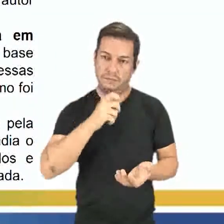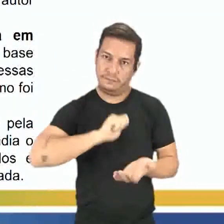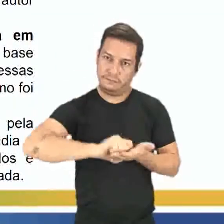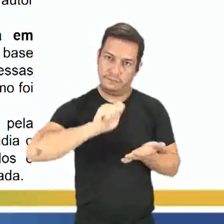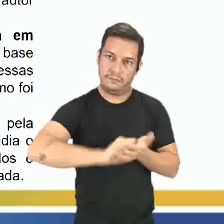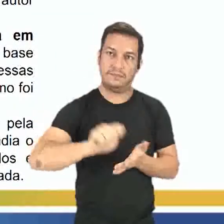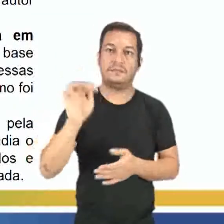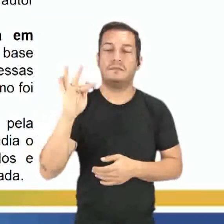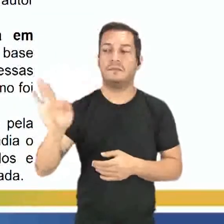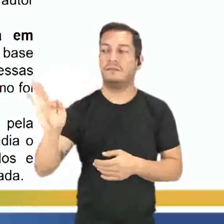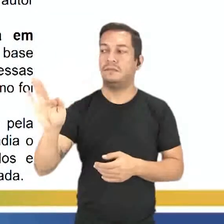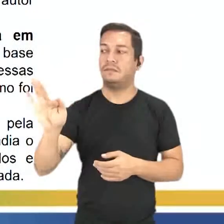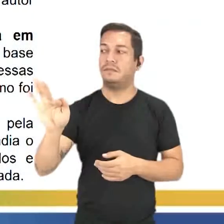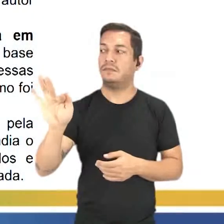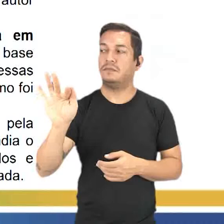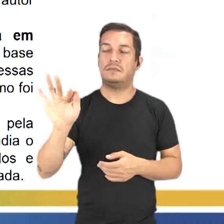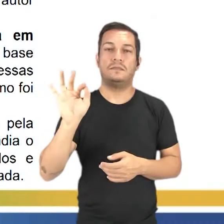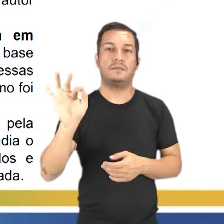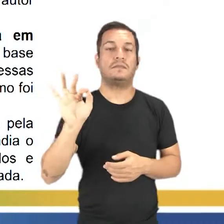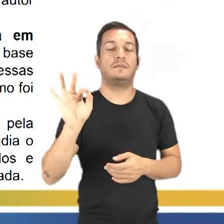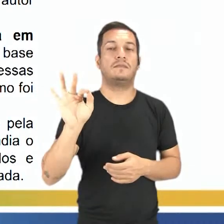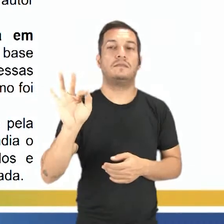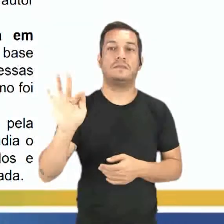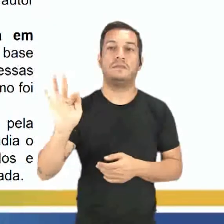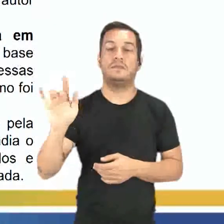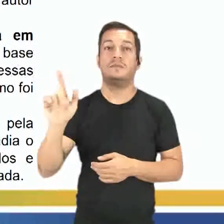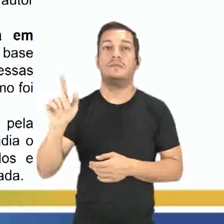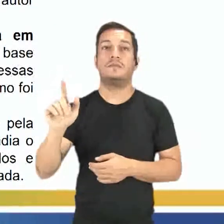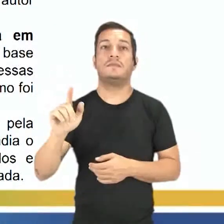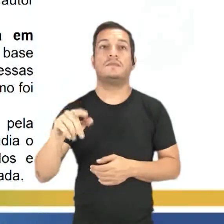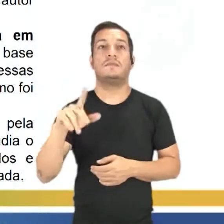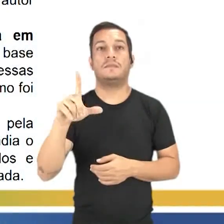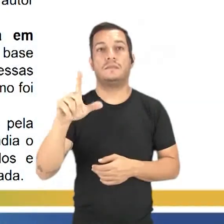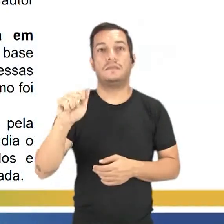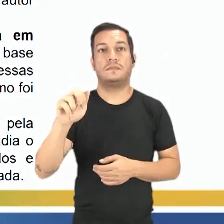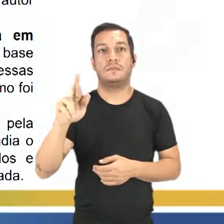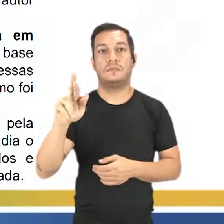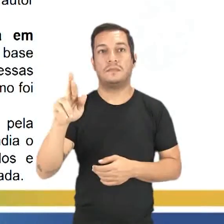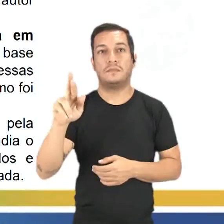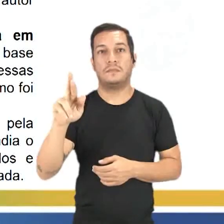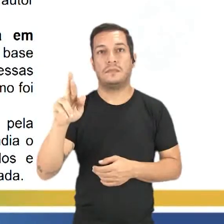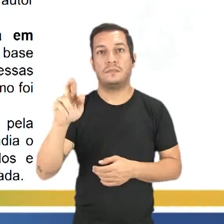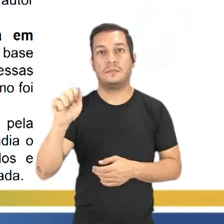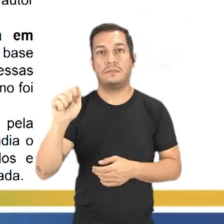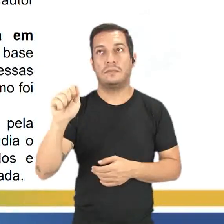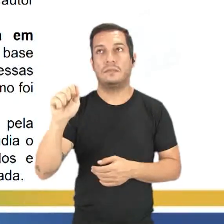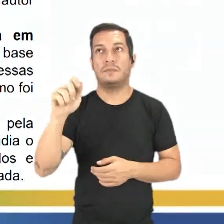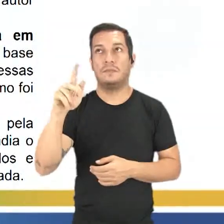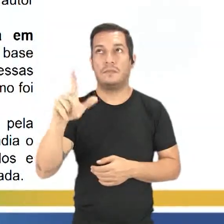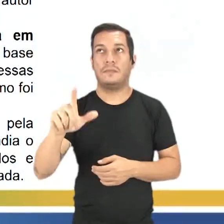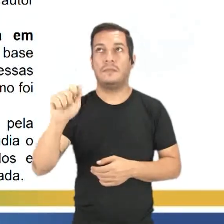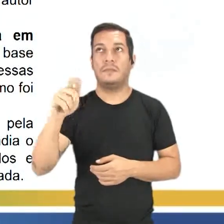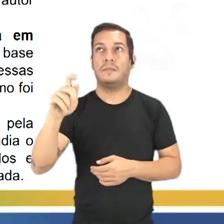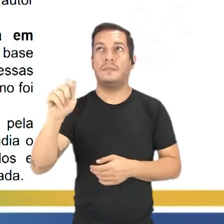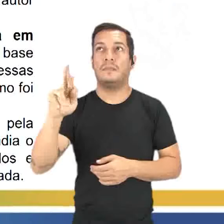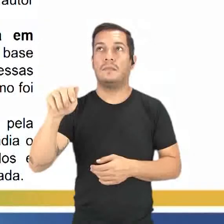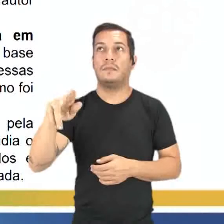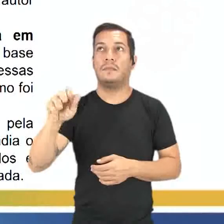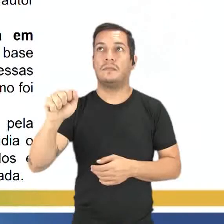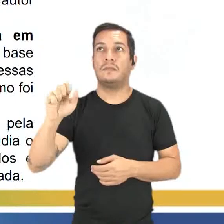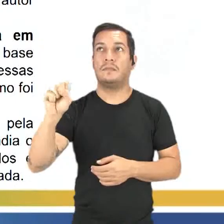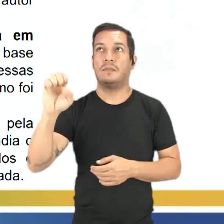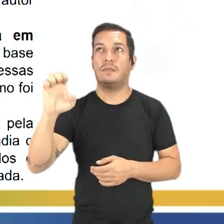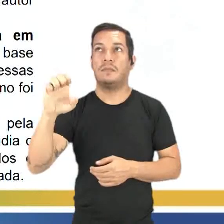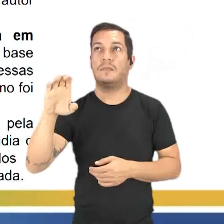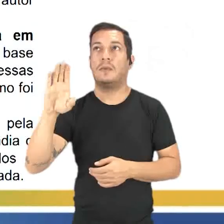francês ele denominou como sendo La Parnasse contemporaine. Arriscando aqui um